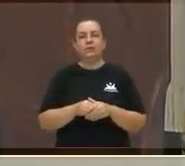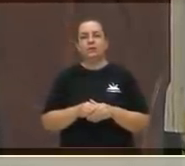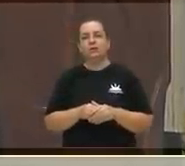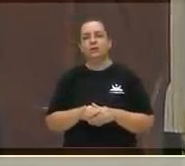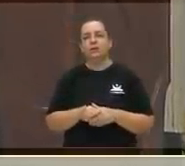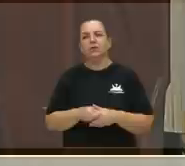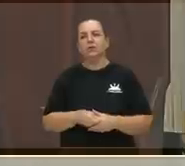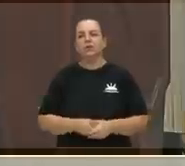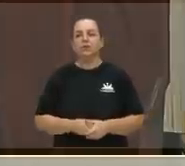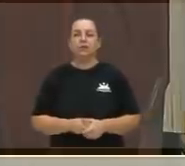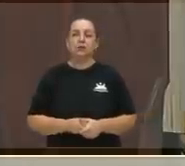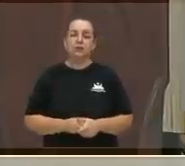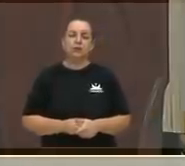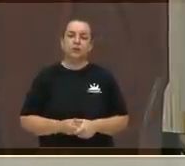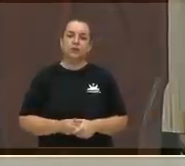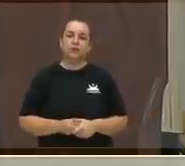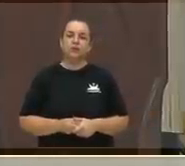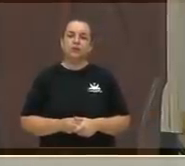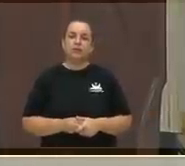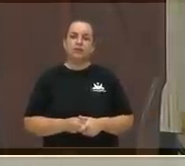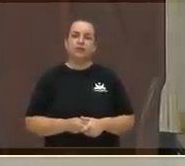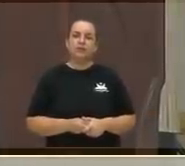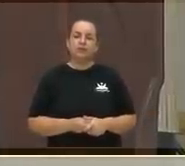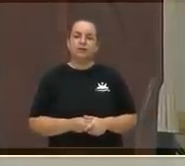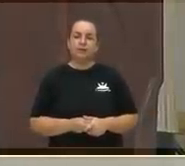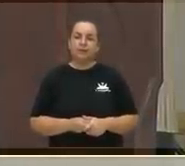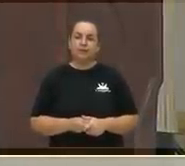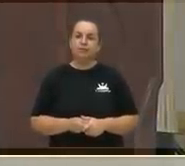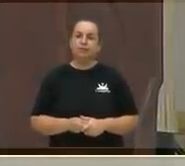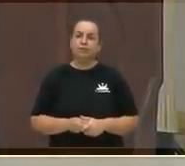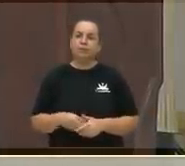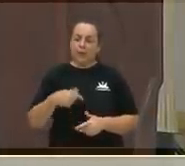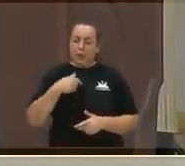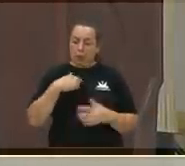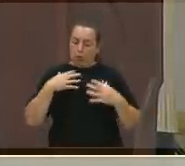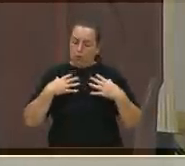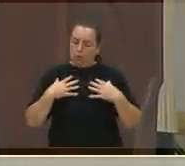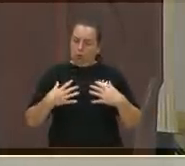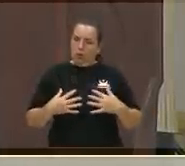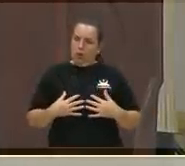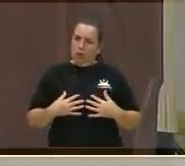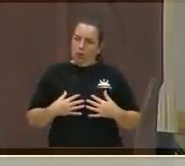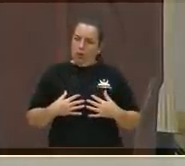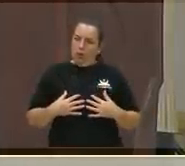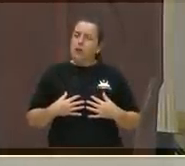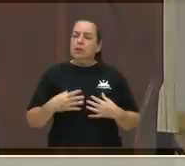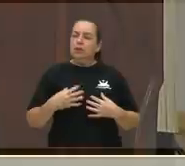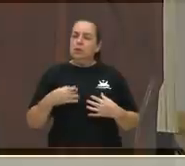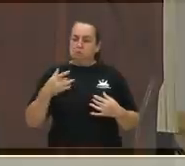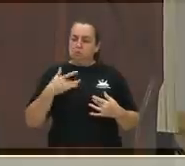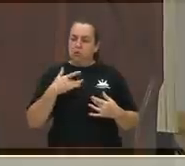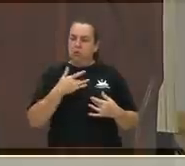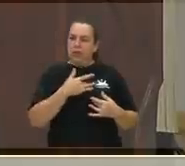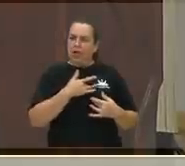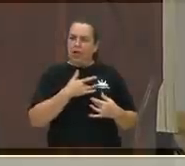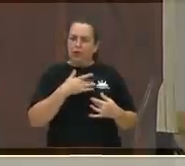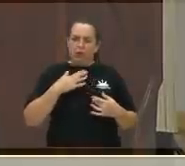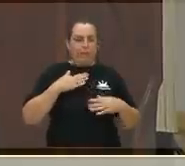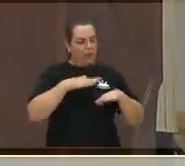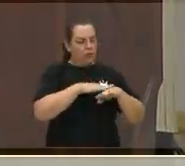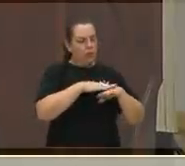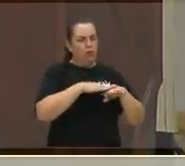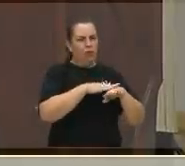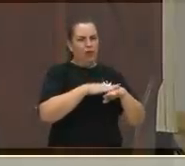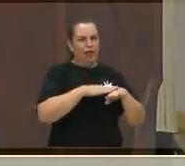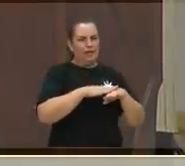é a minha sexualidade está sadia e as minhas conversas